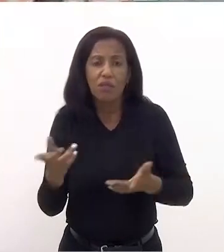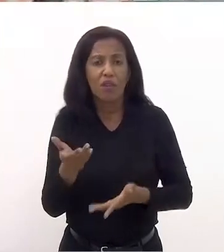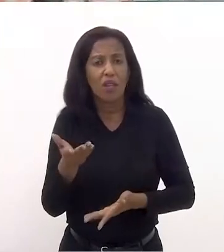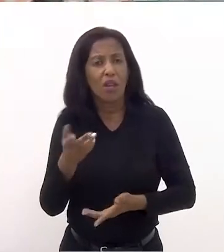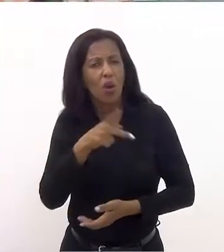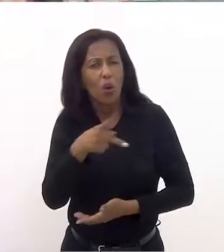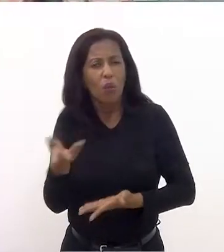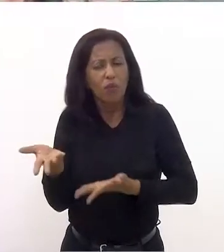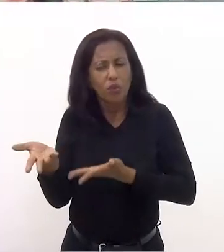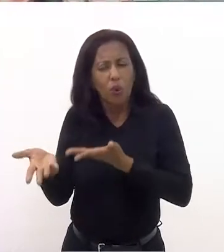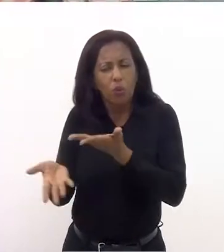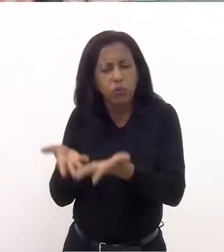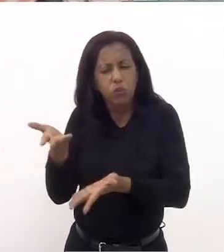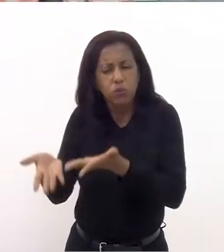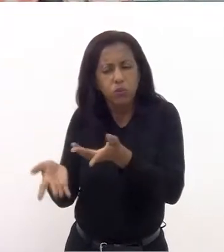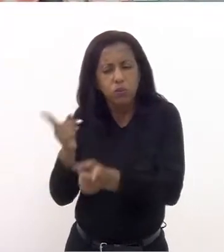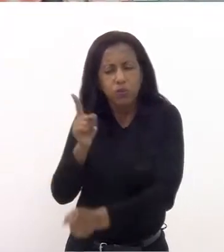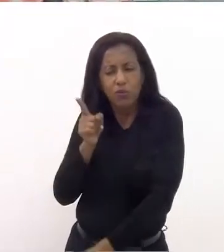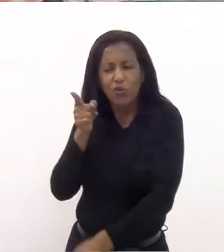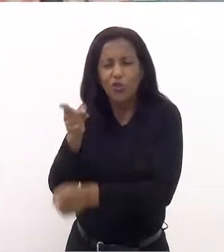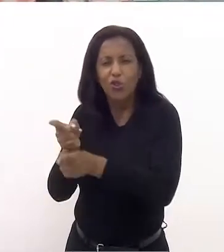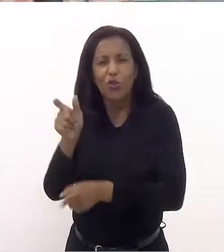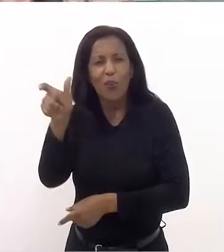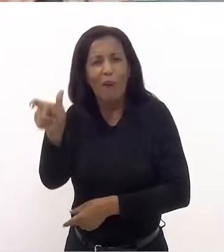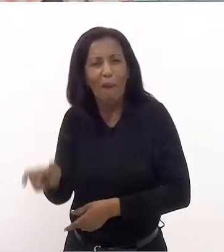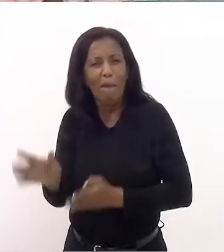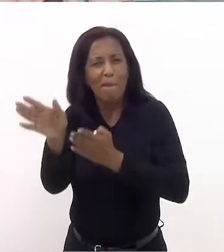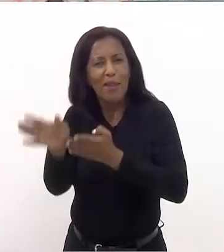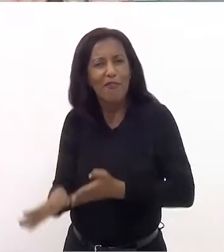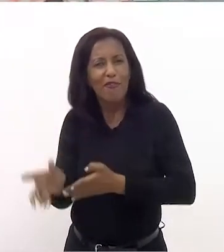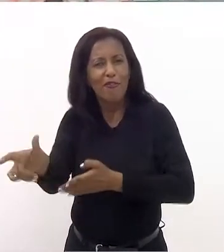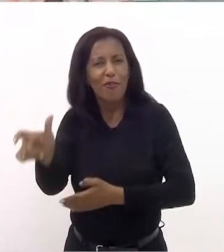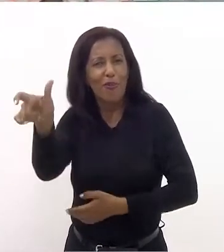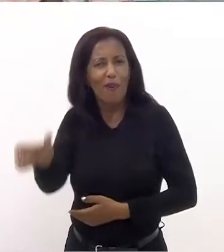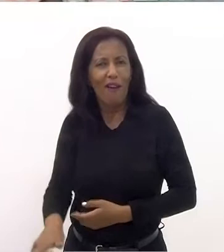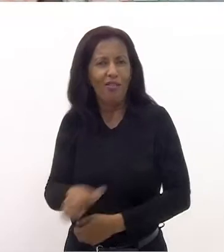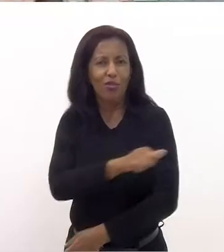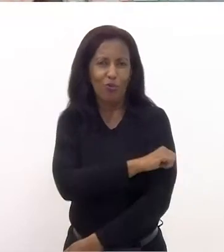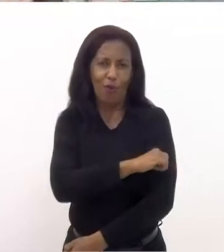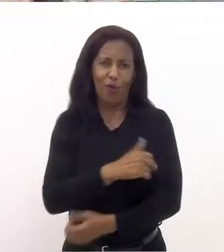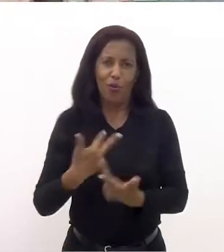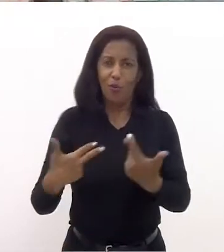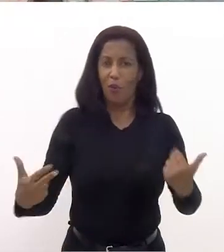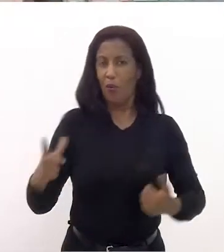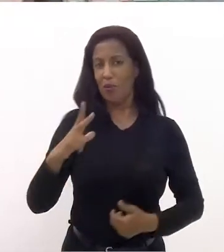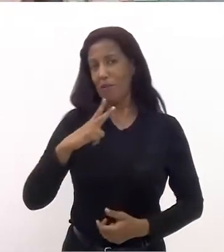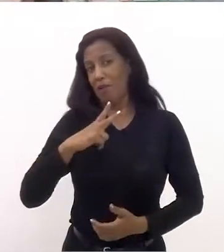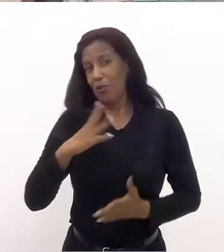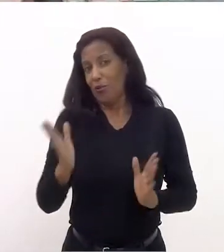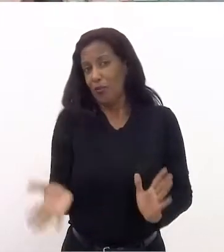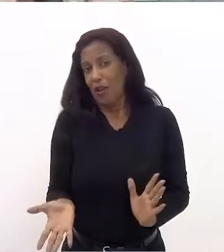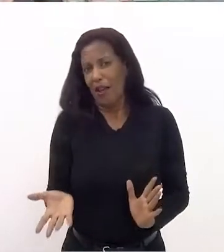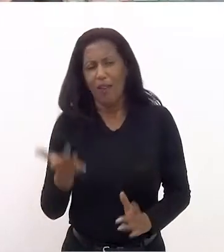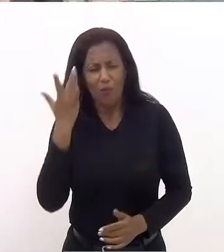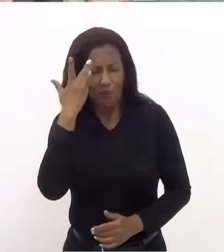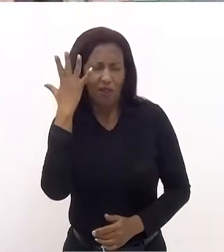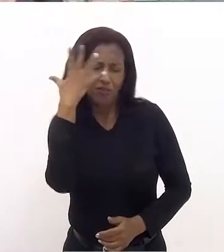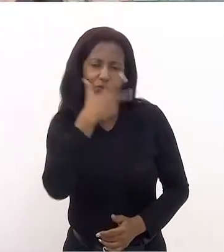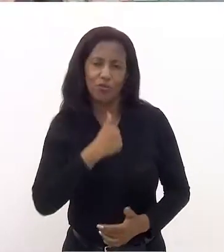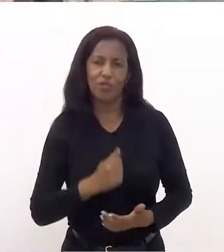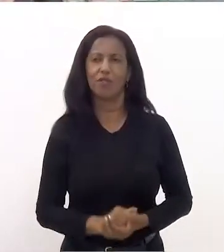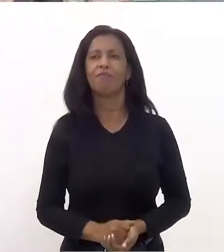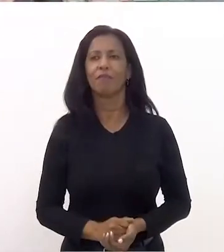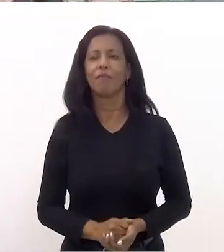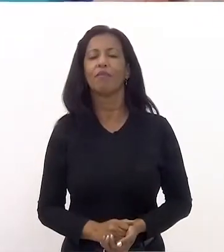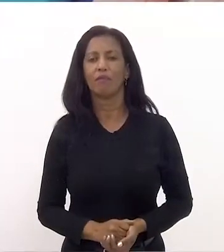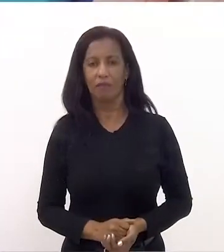o professor tratar de descobrir a tendência que esse aluno tem para alguma coisa prática. Acho muito bonito